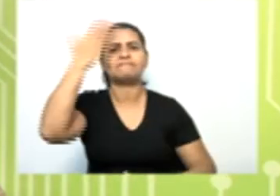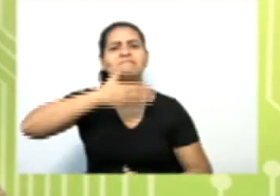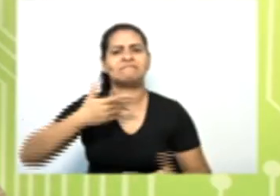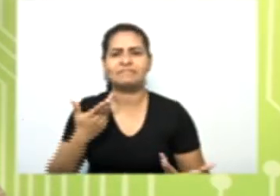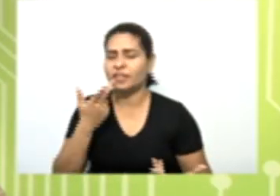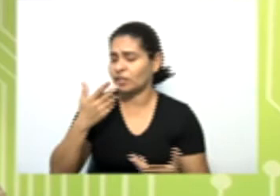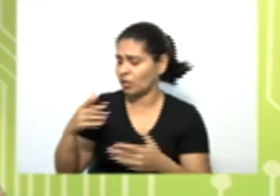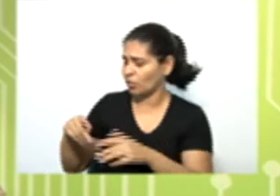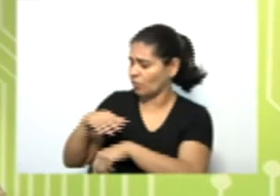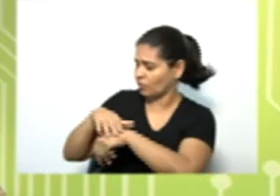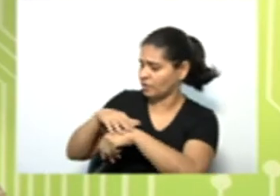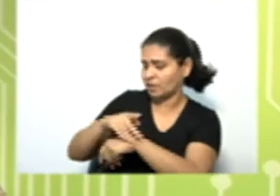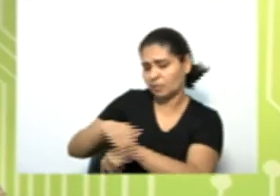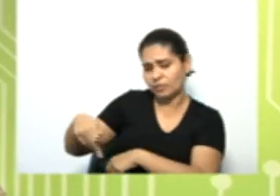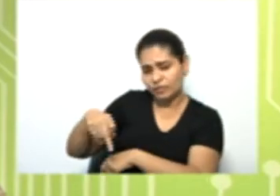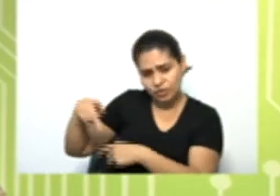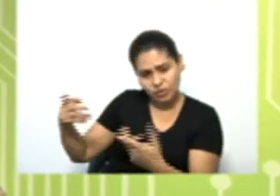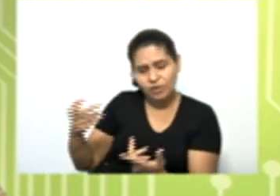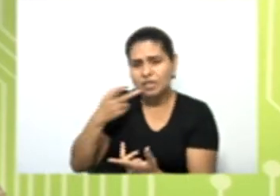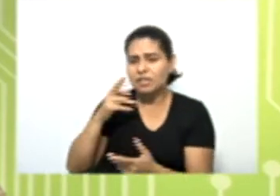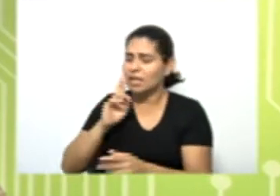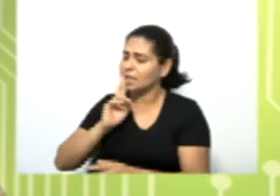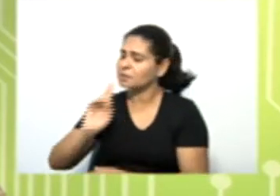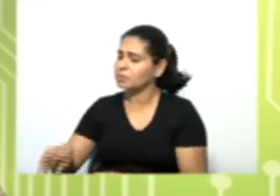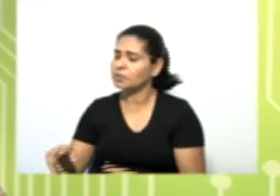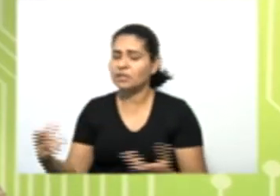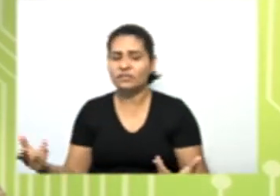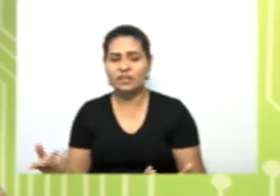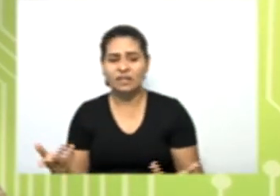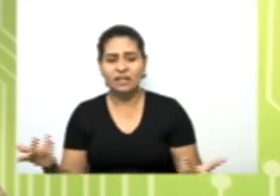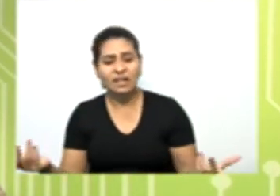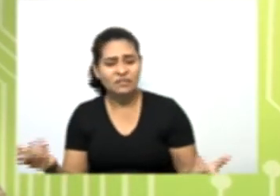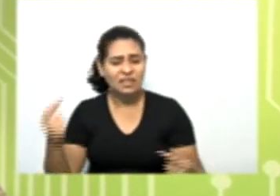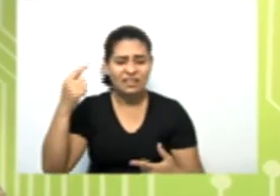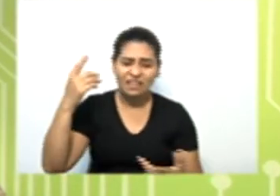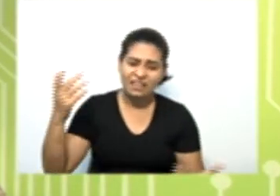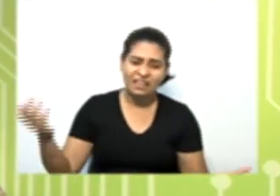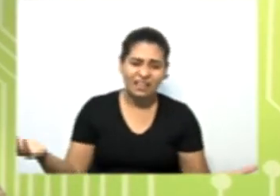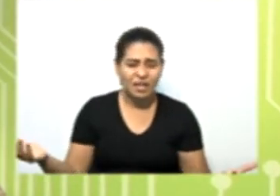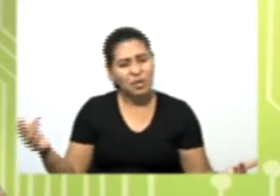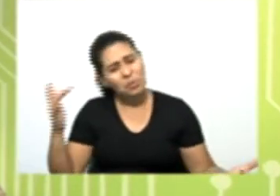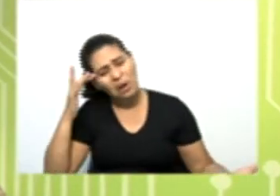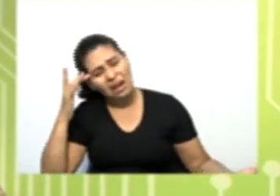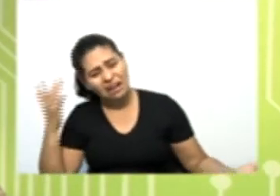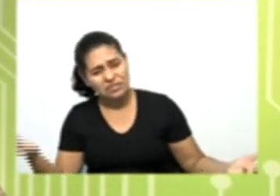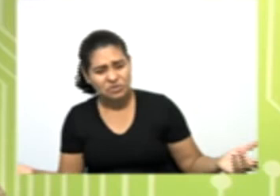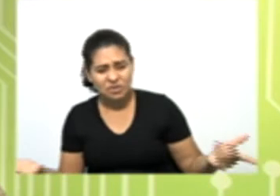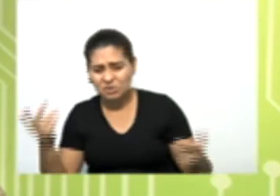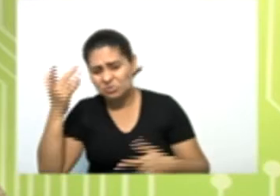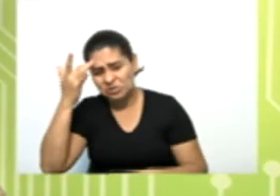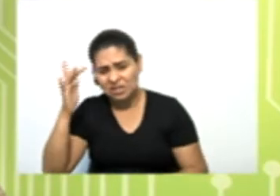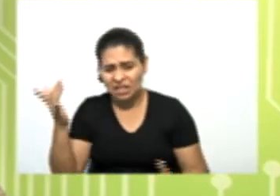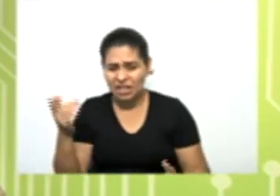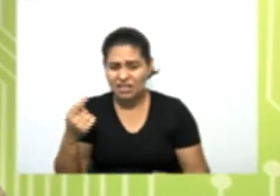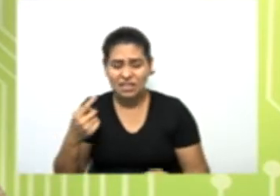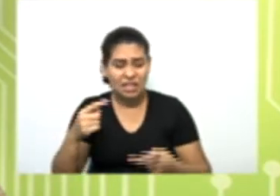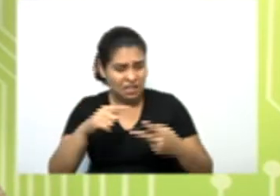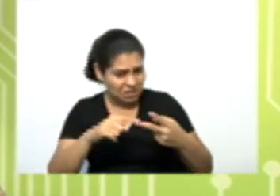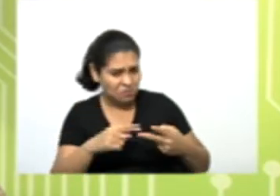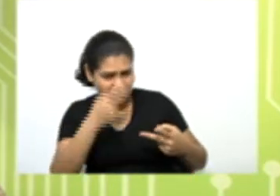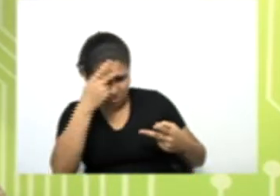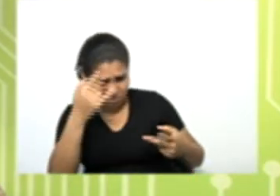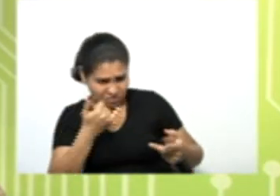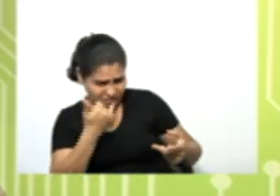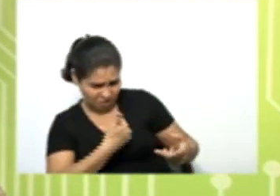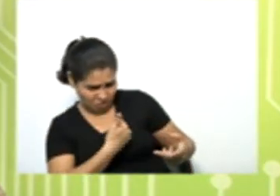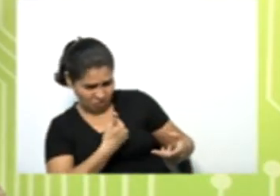professor Gilberto, e na hora de responder a pergunta ficasse naquela, né? Bem, gente, eu acho que segundo um